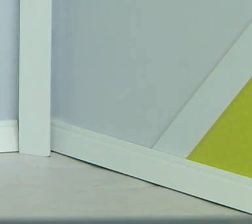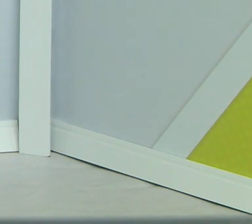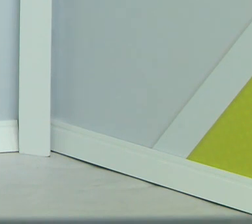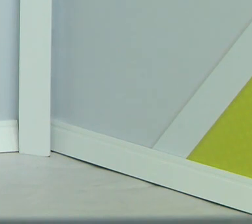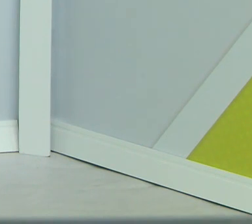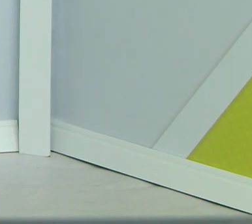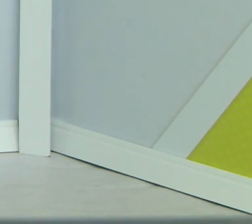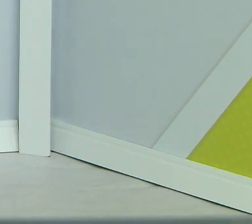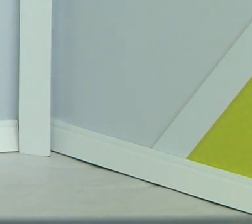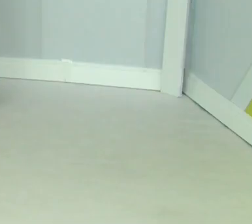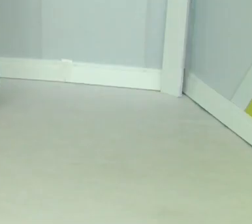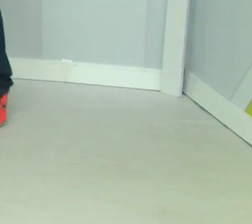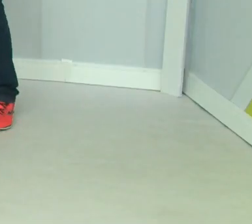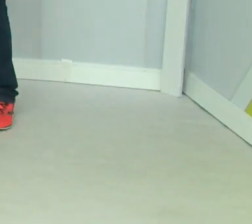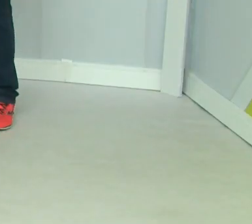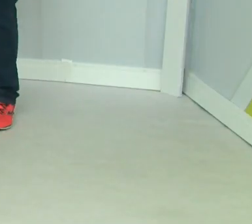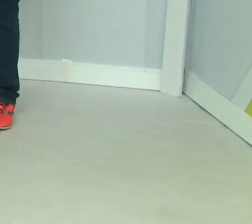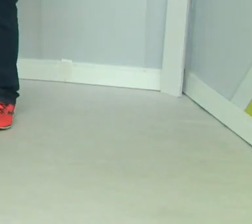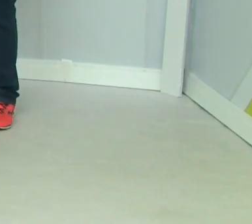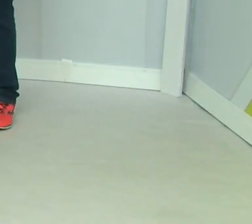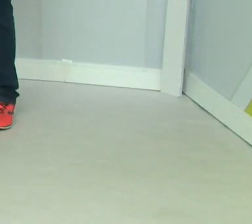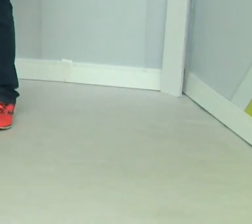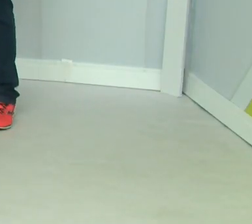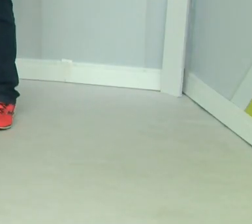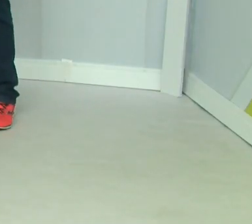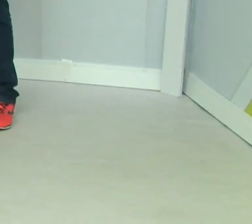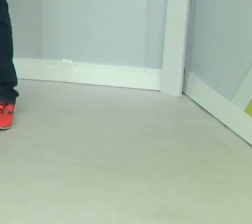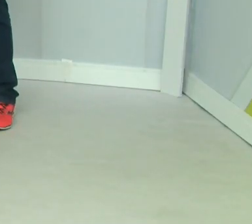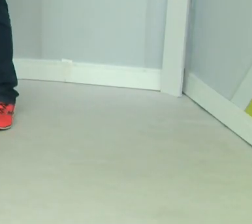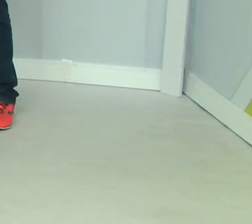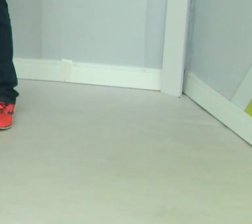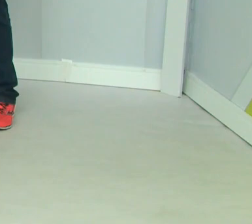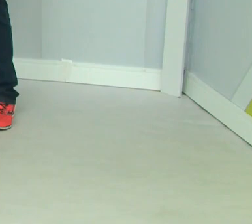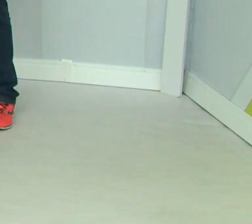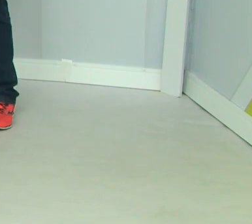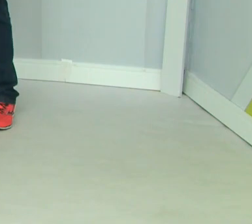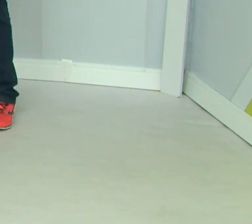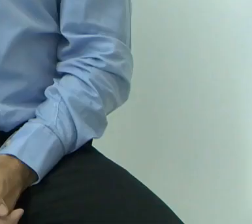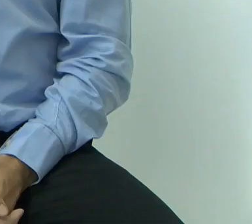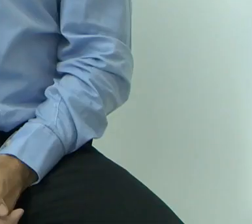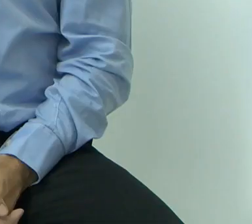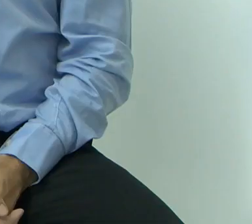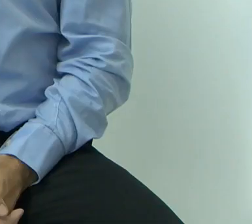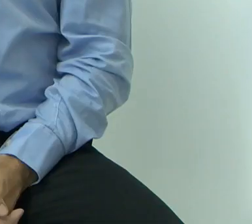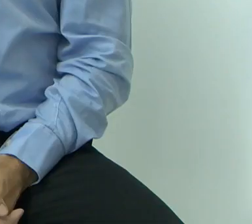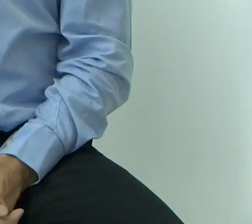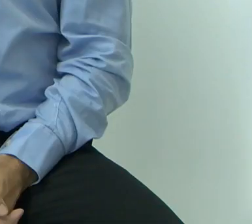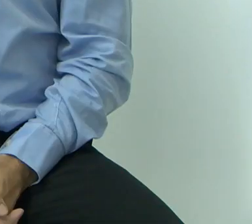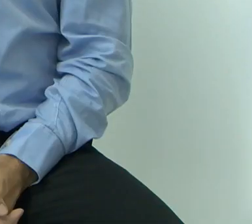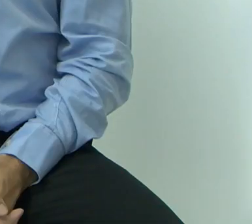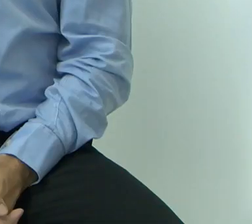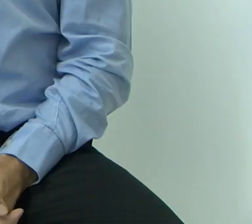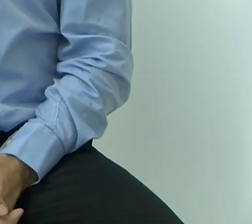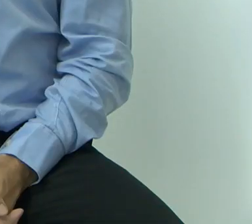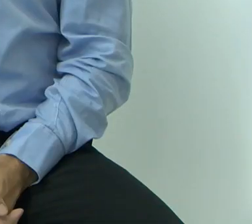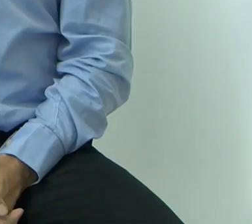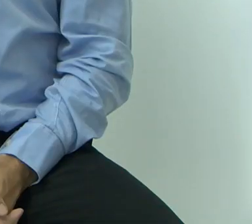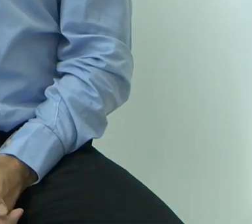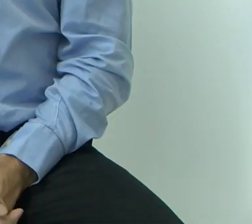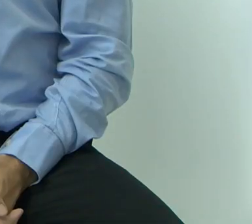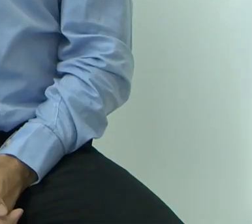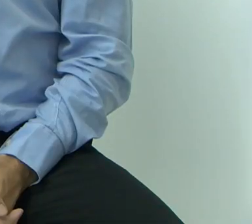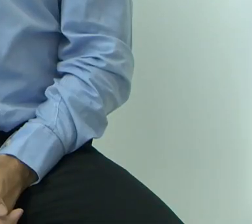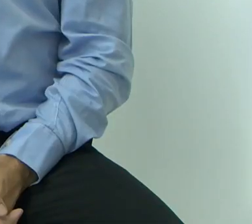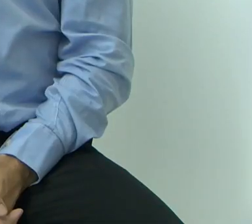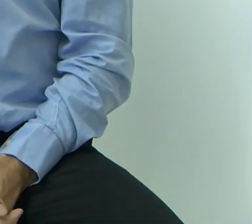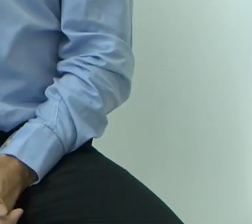na liderança. Mas diz aí, Brunão. Robertinho, a campanha do São José foi muito curiosa nessa série A3, né? Fora